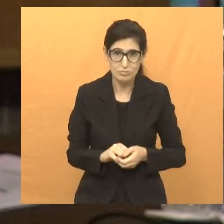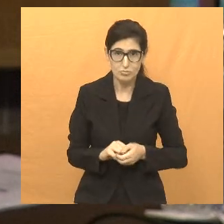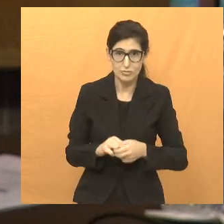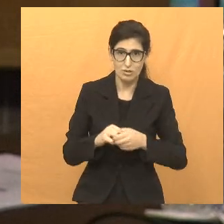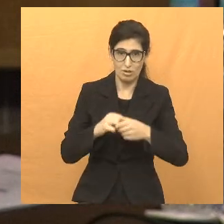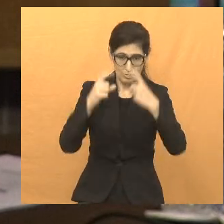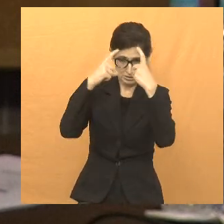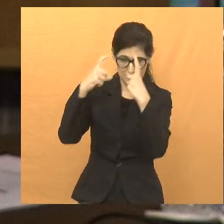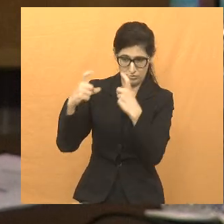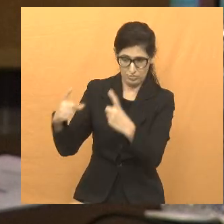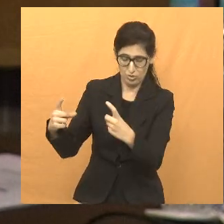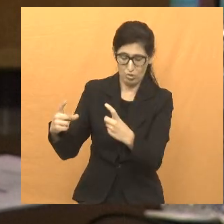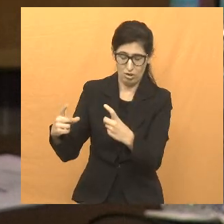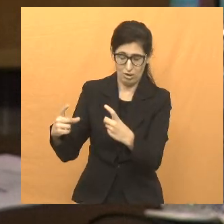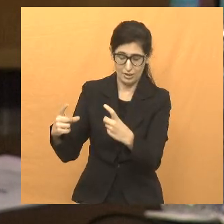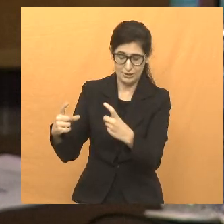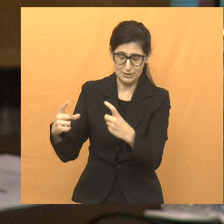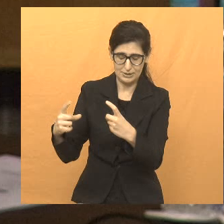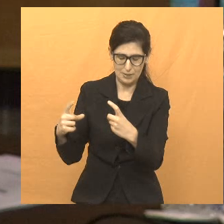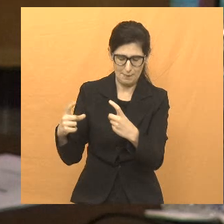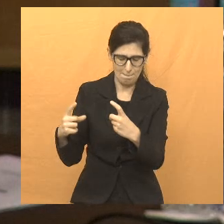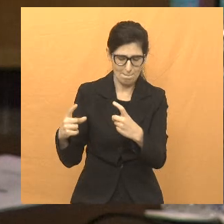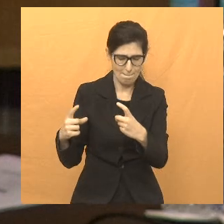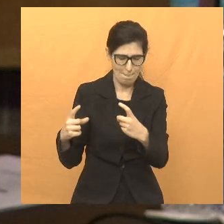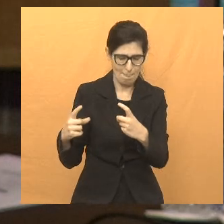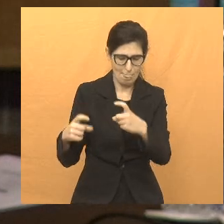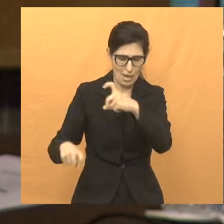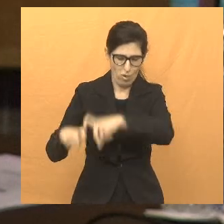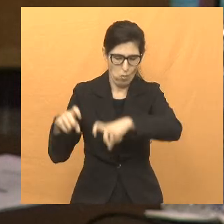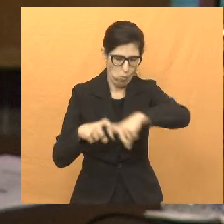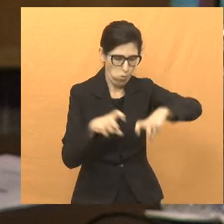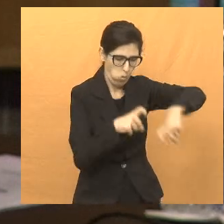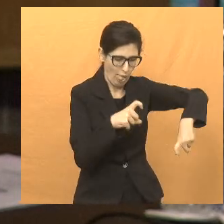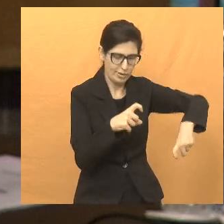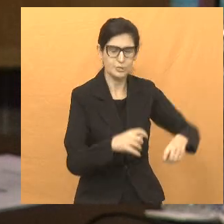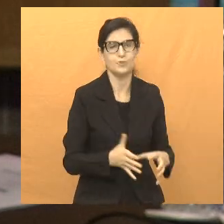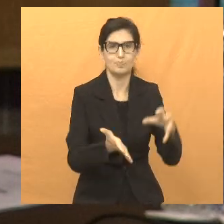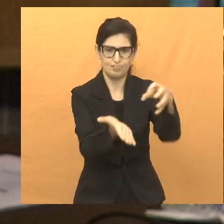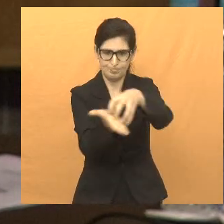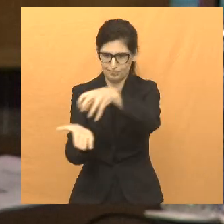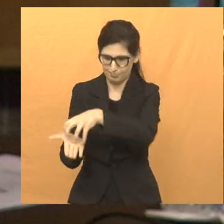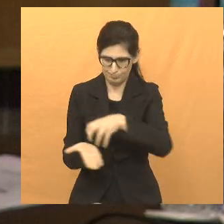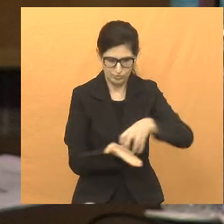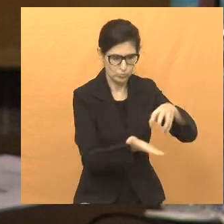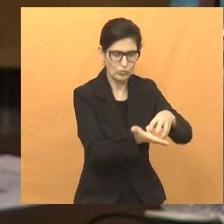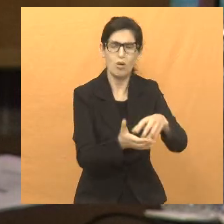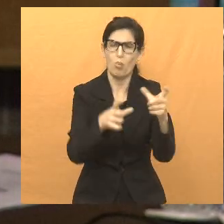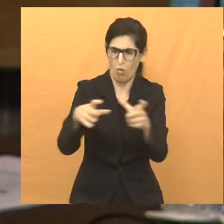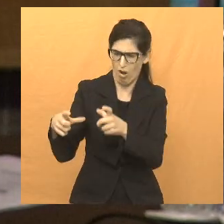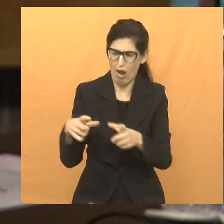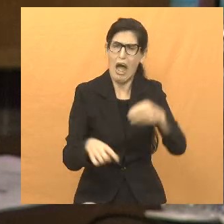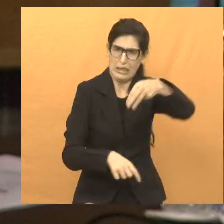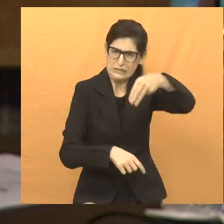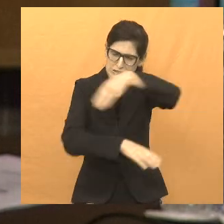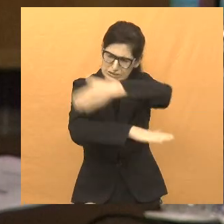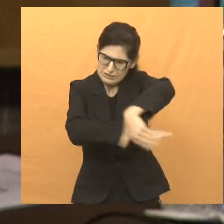para trabalhar de forma articulada. Então, nós temos aqui na Rua Major Acácio Ferreira,